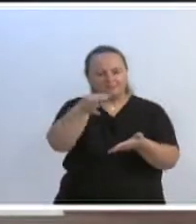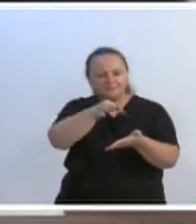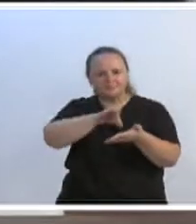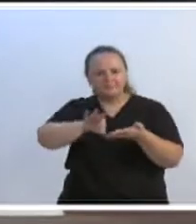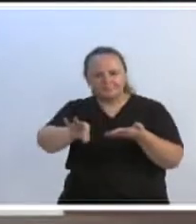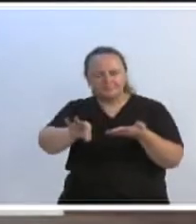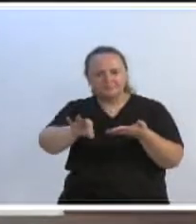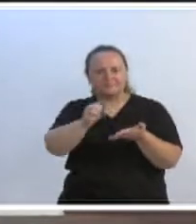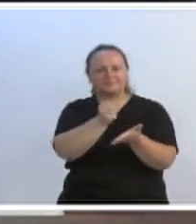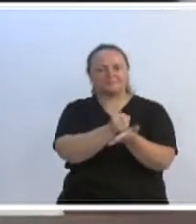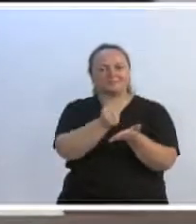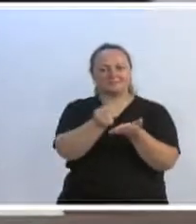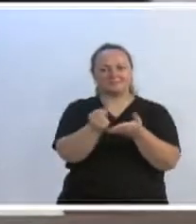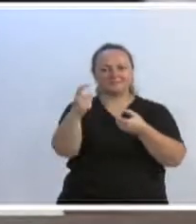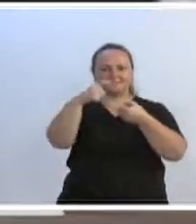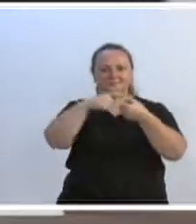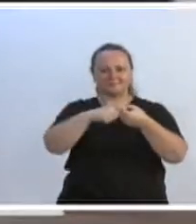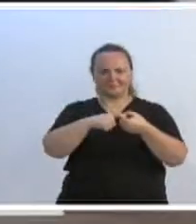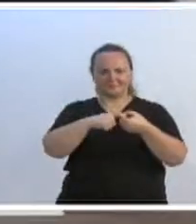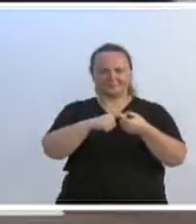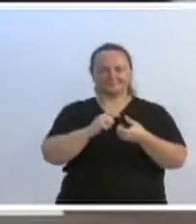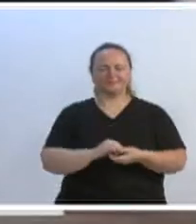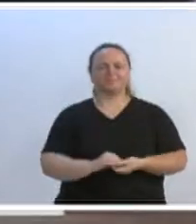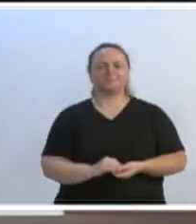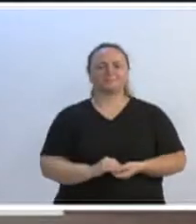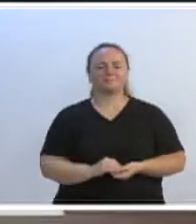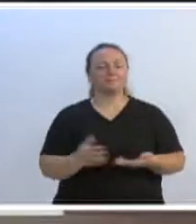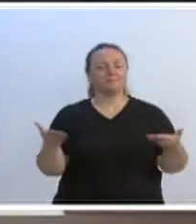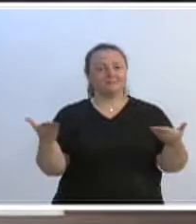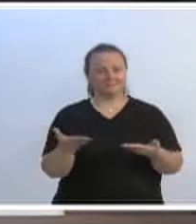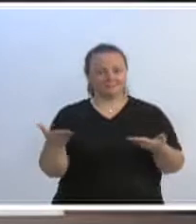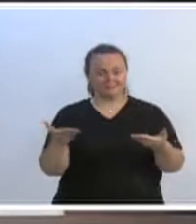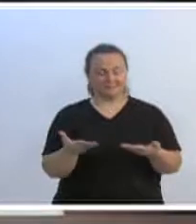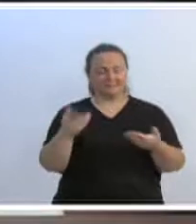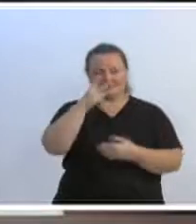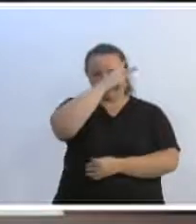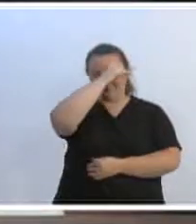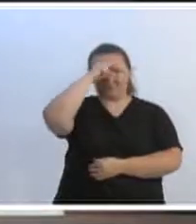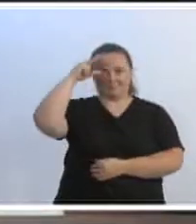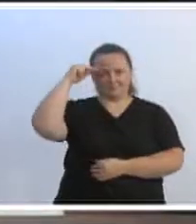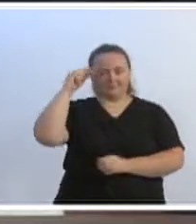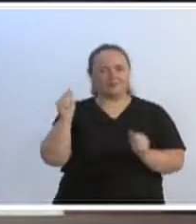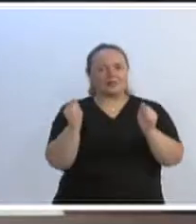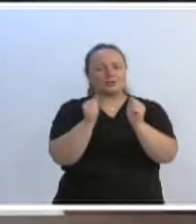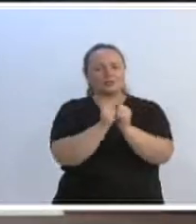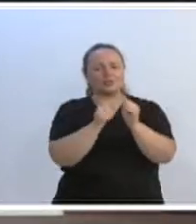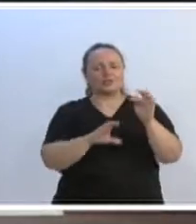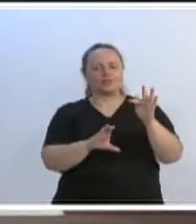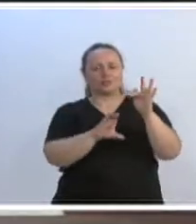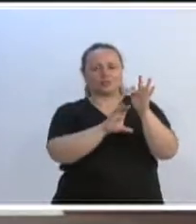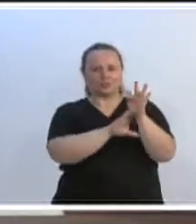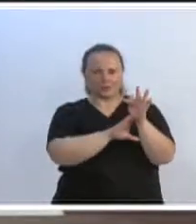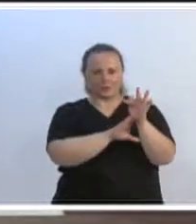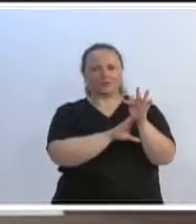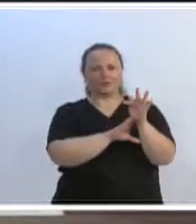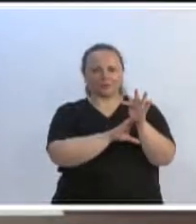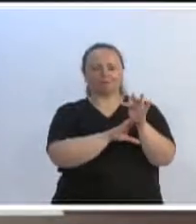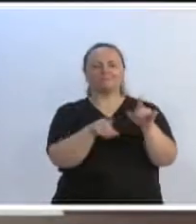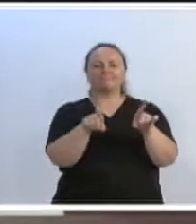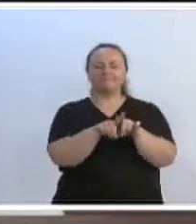que é um parceiro que, durante muitas vezes, à noite, tarde da noite, ele está ali firme